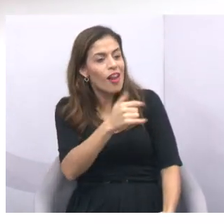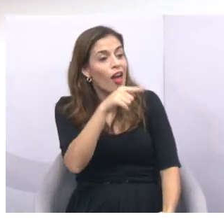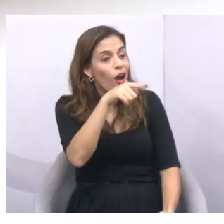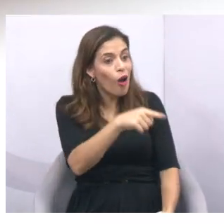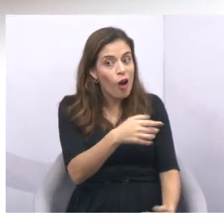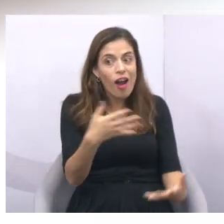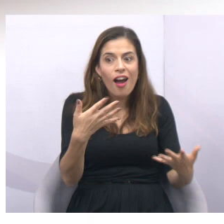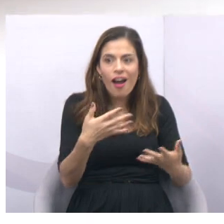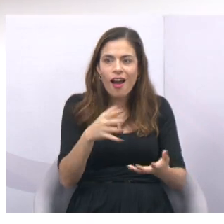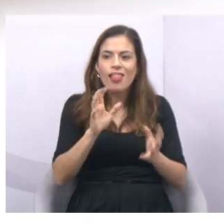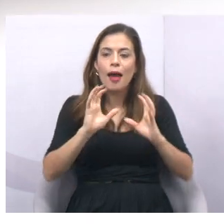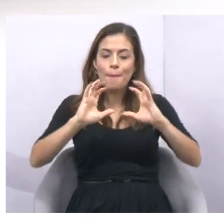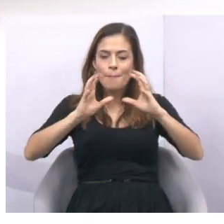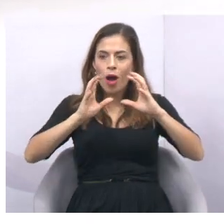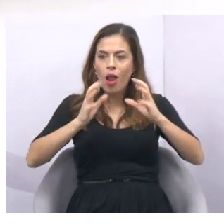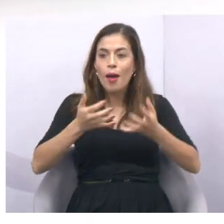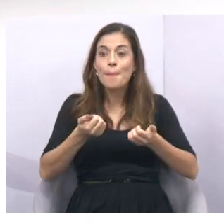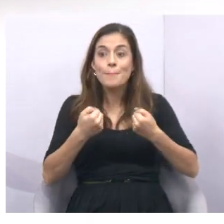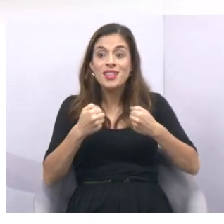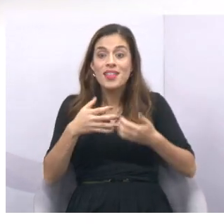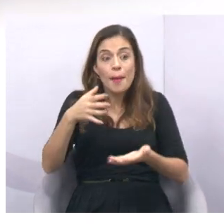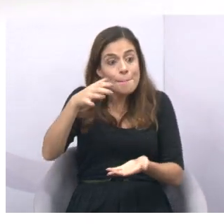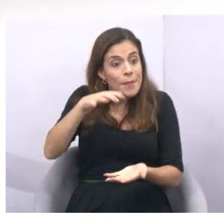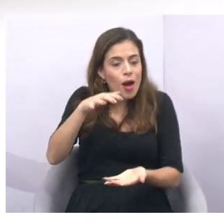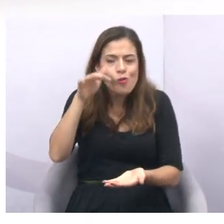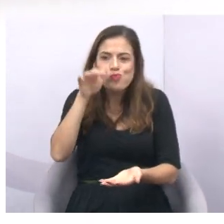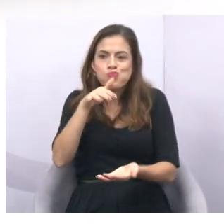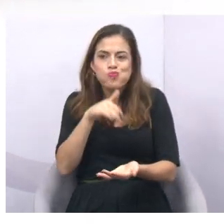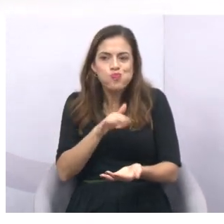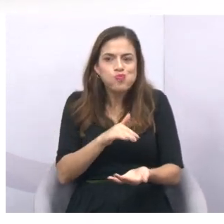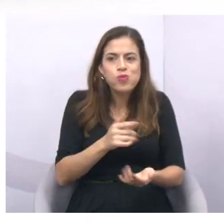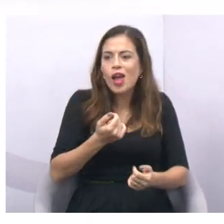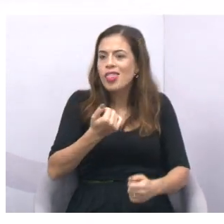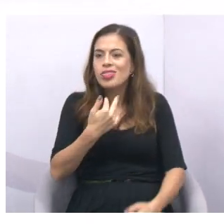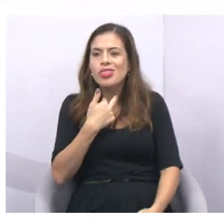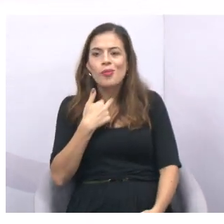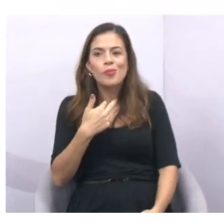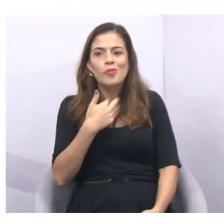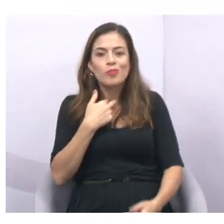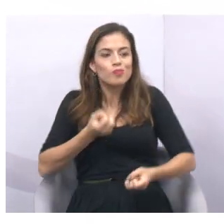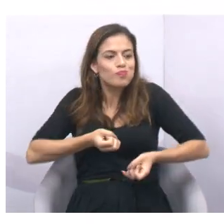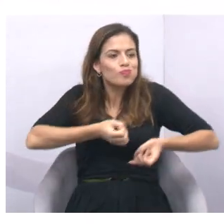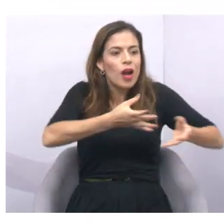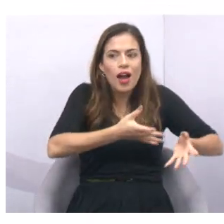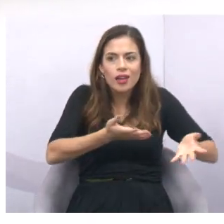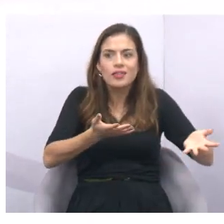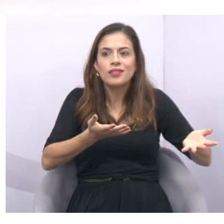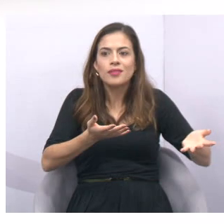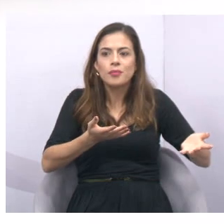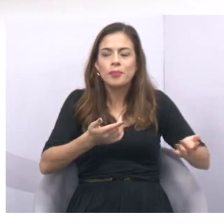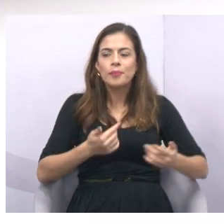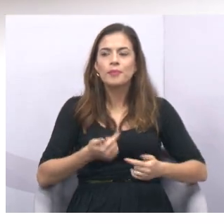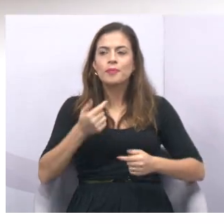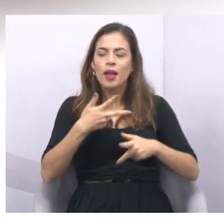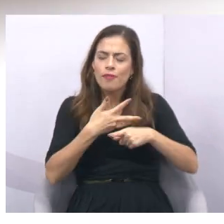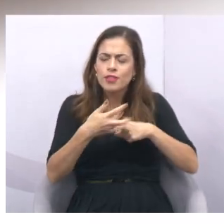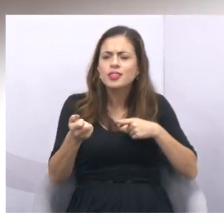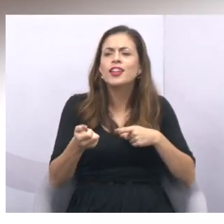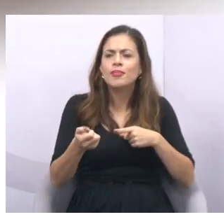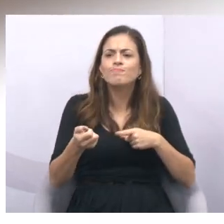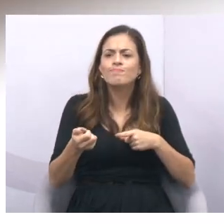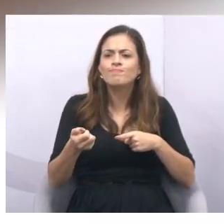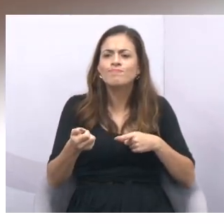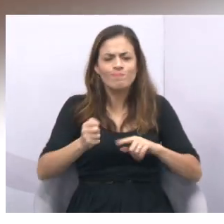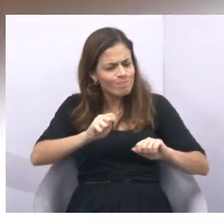tem que estar na nossa mão, a gente não pode ficar sem a bola na mão, é isso para a gente ganhar jogo, e dava dura mesmo para a